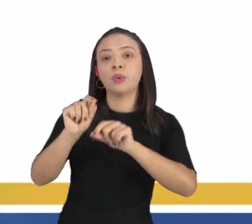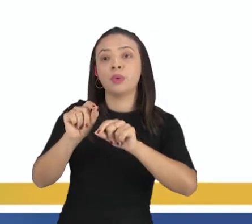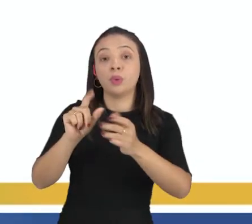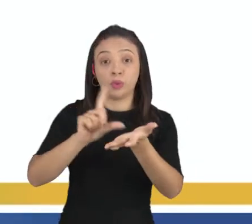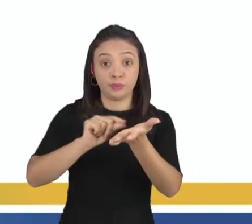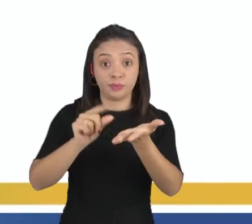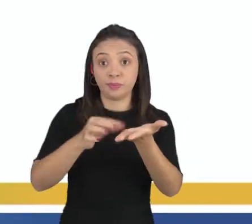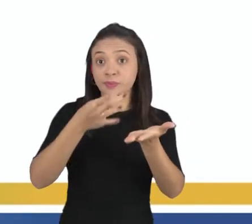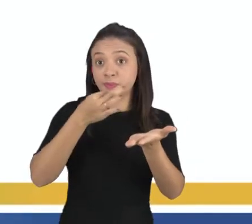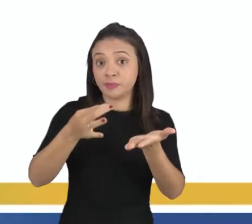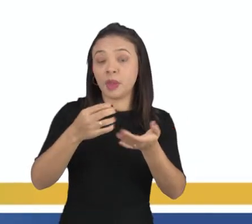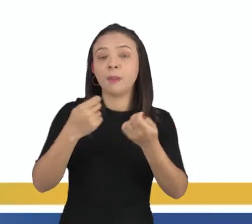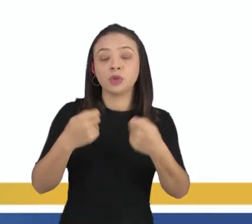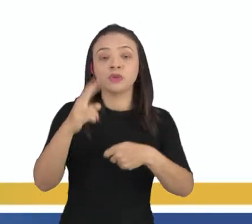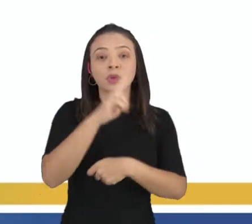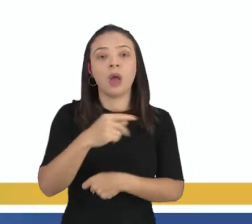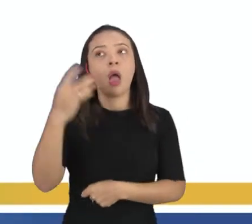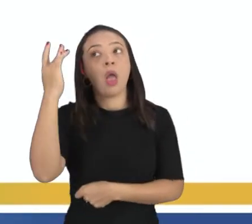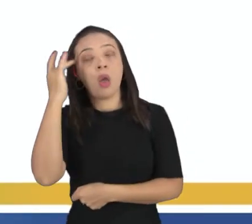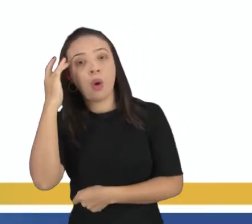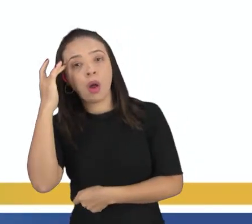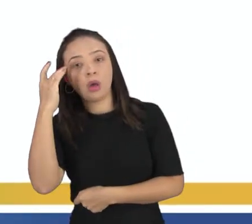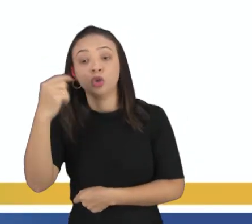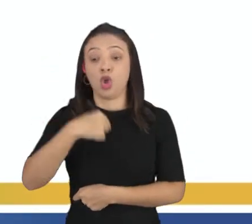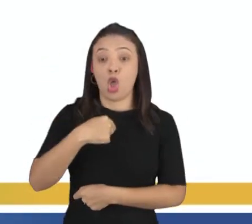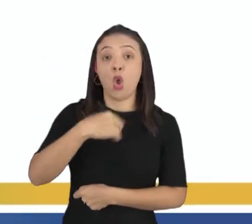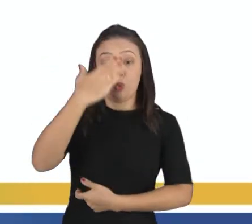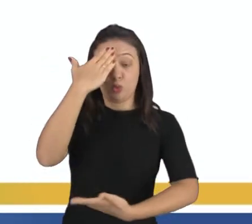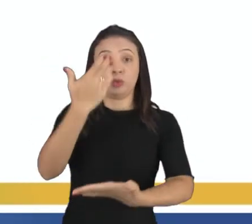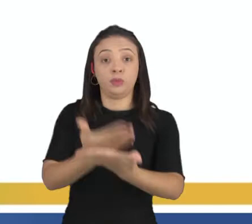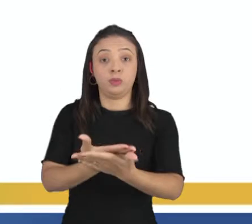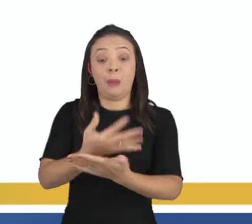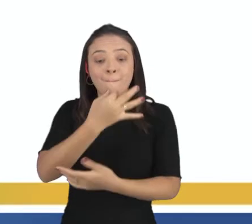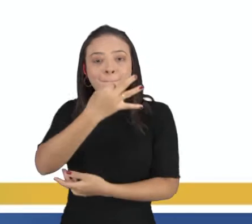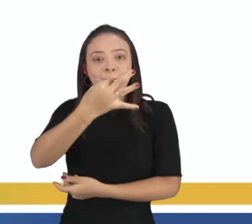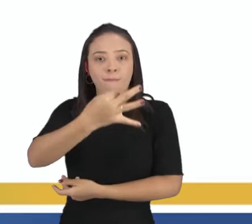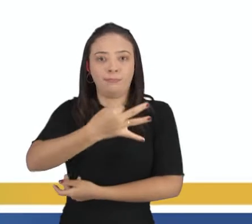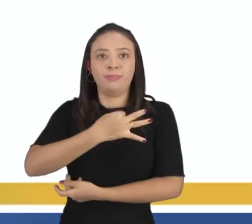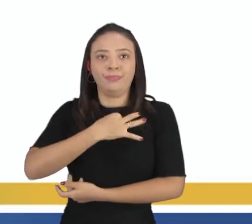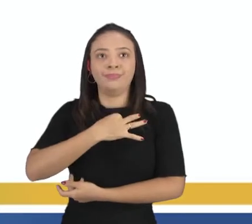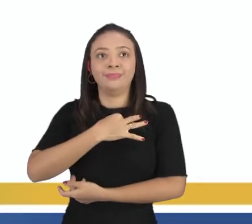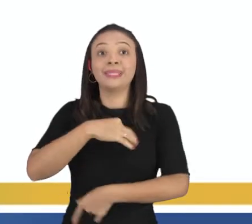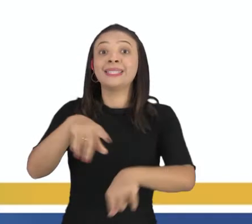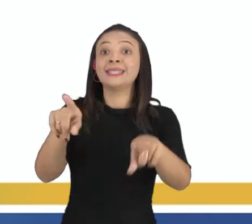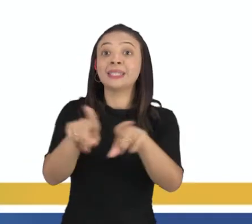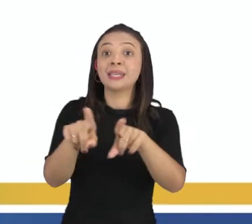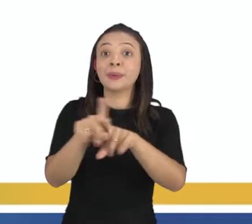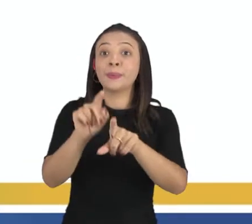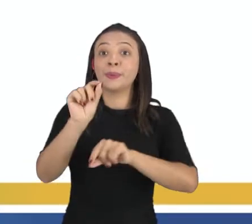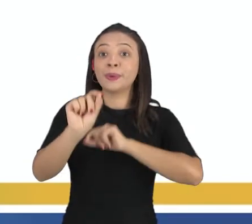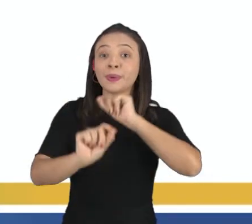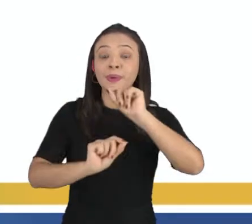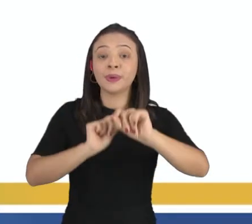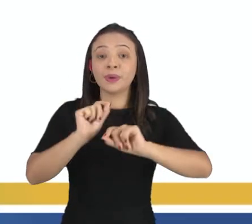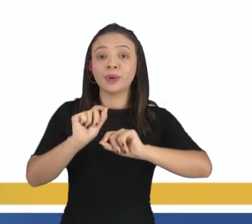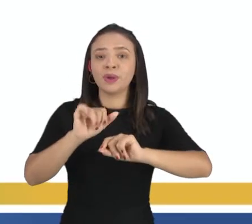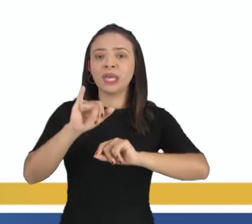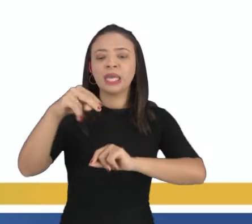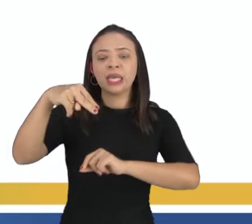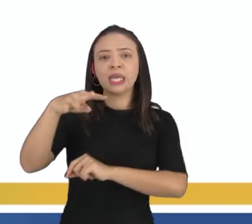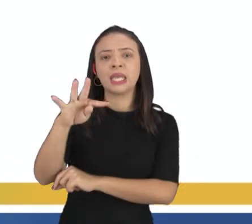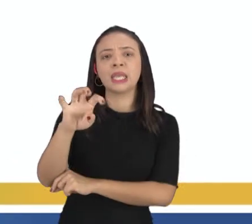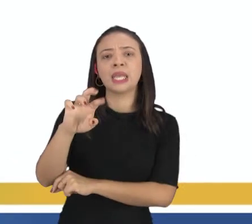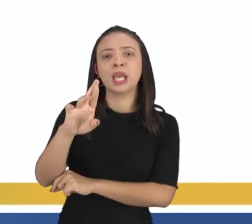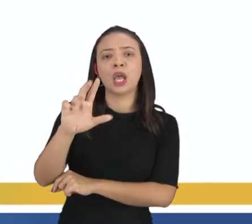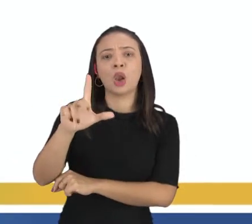você pode trazer o eu acho, eu acredito, na minha opinião, como também a interlocução. O que é